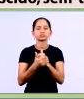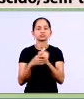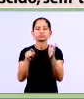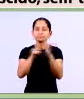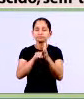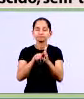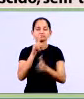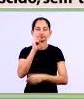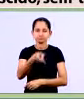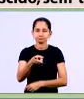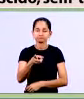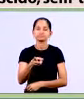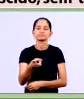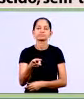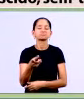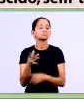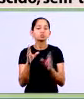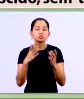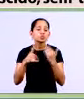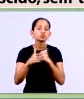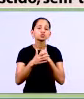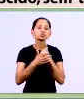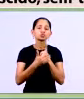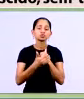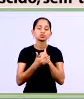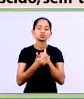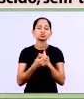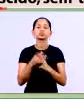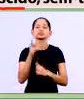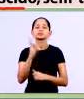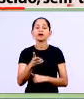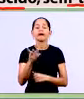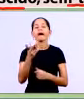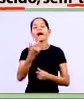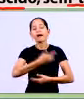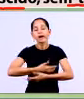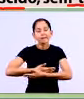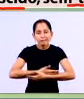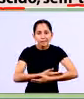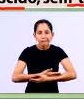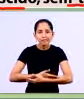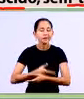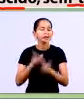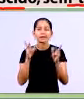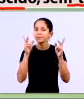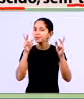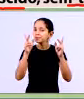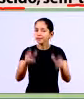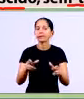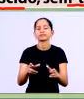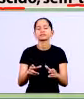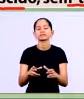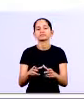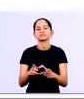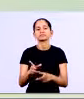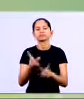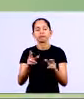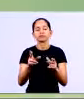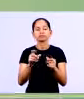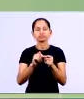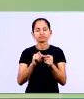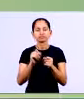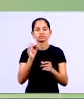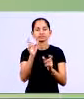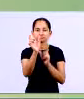perdeu o hífen. Além, mar, a quem, oceano, recém-nascido, sem teto. Continua com hífen.